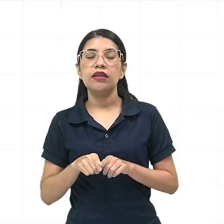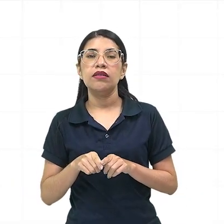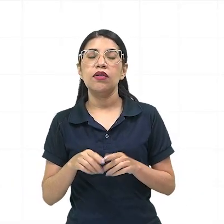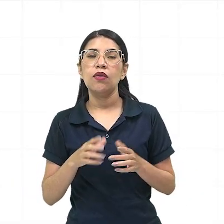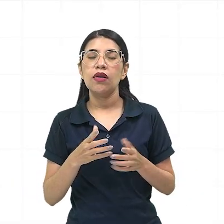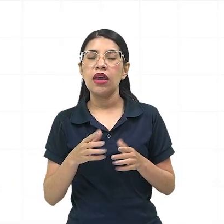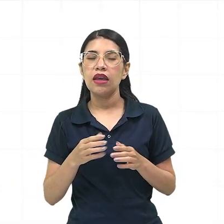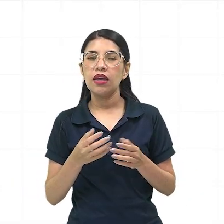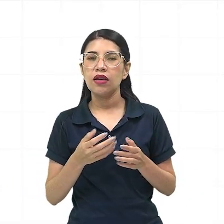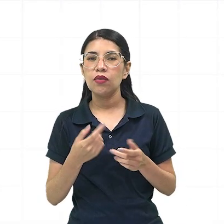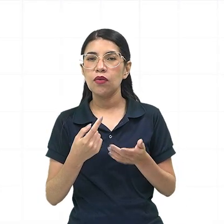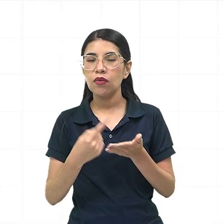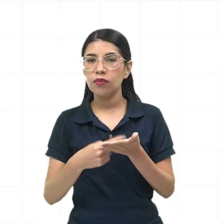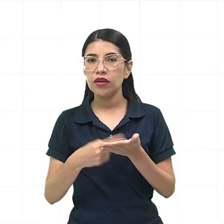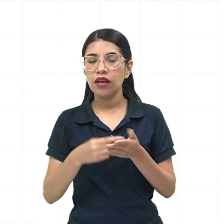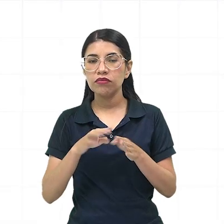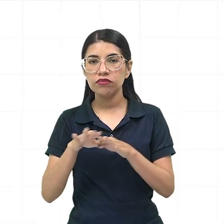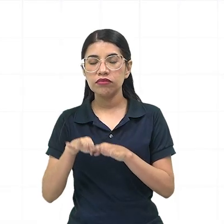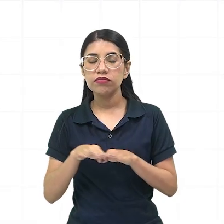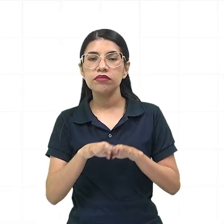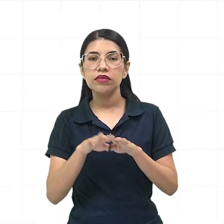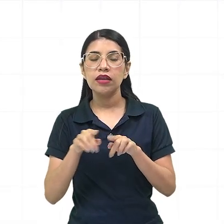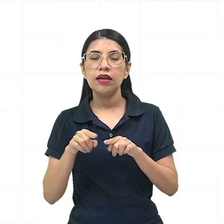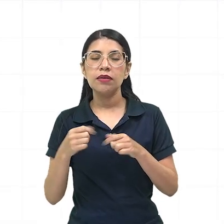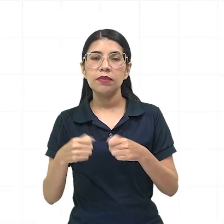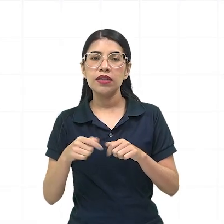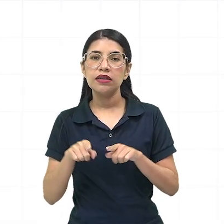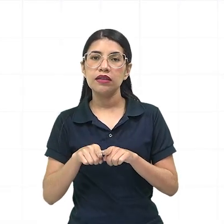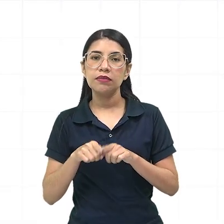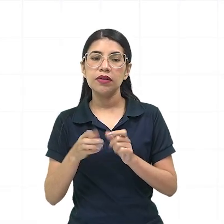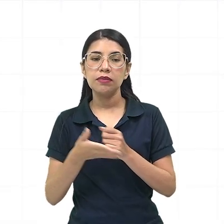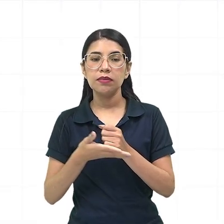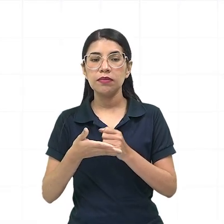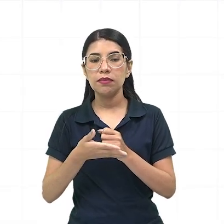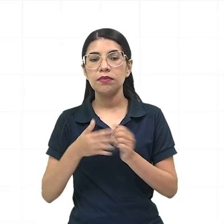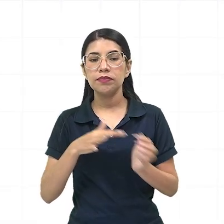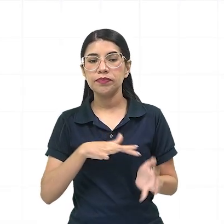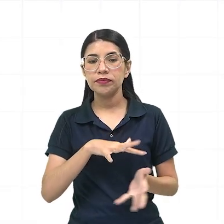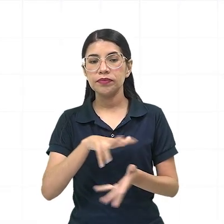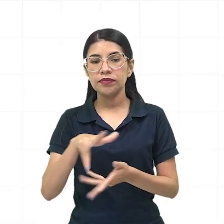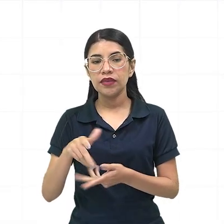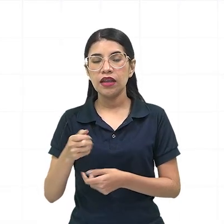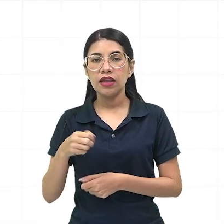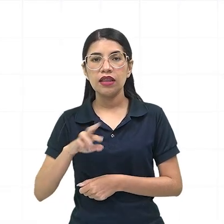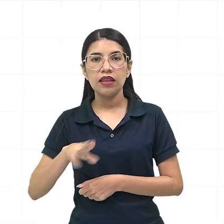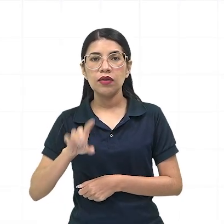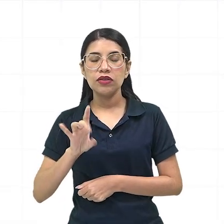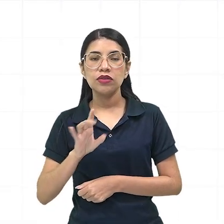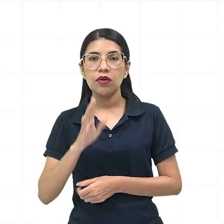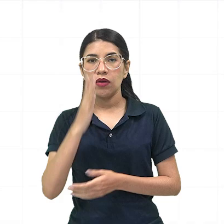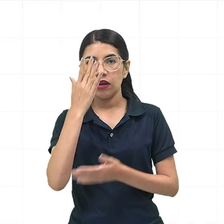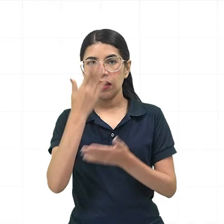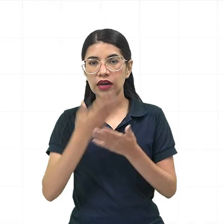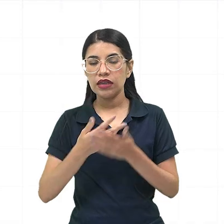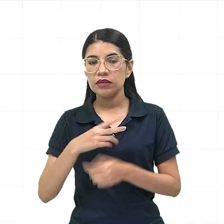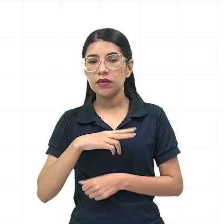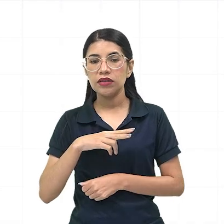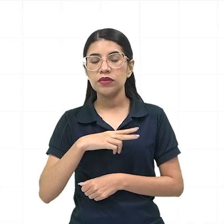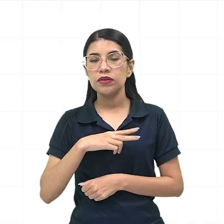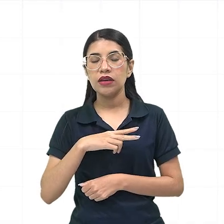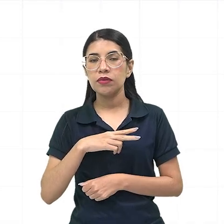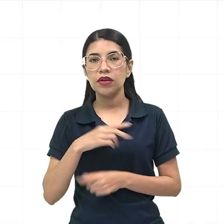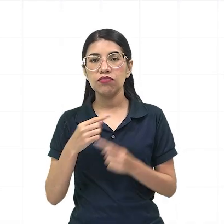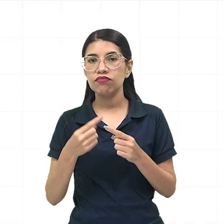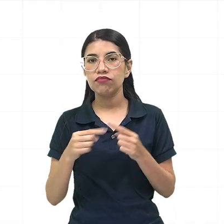ético global deve ser construído sobre princípios racionais e universais, não sobre crenças particulares, senão não vai dar